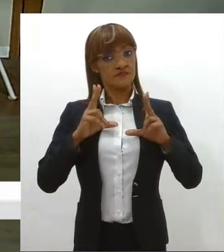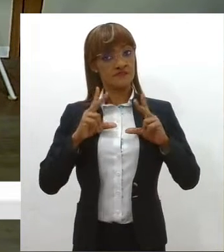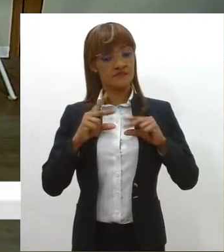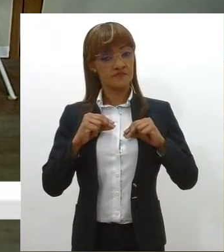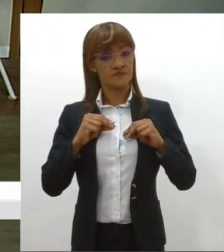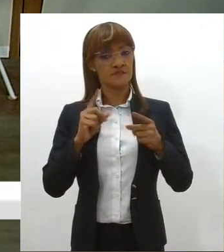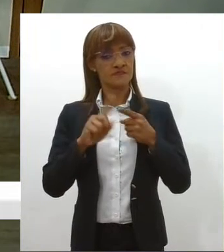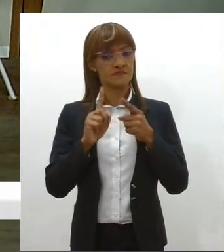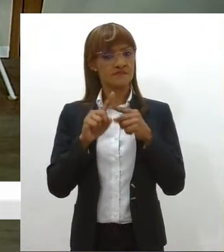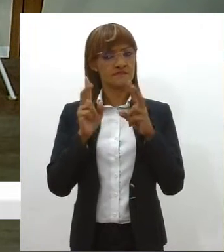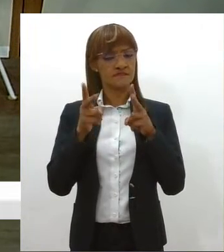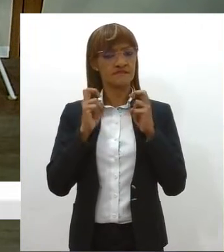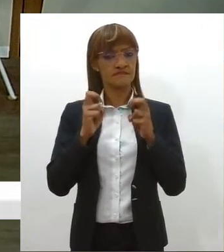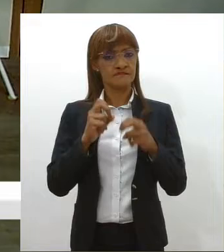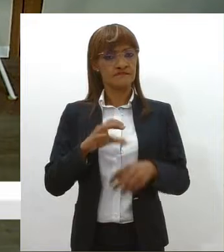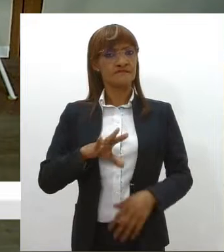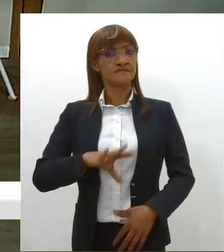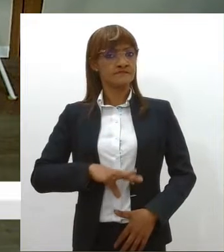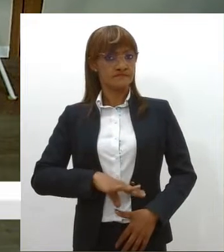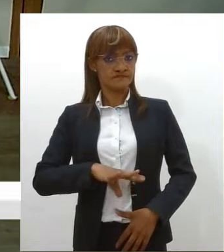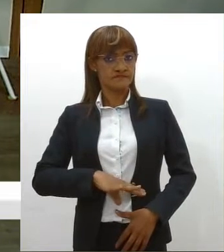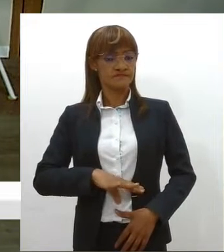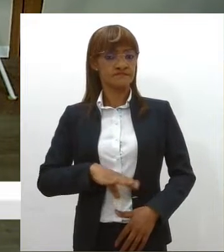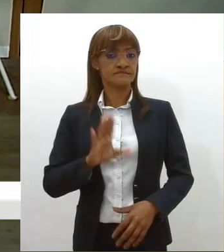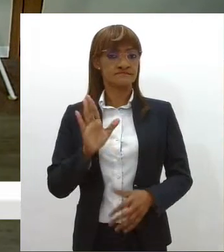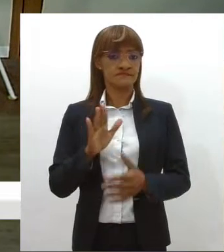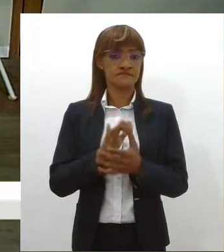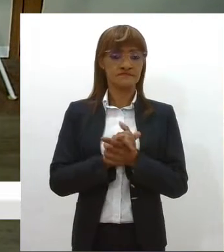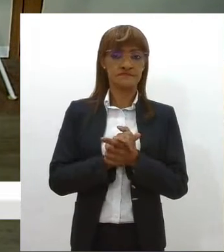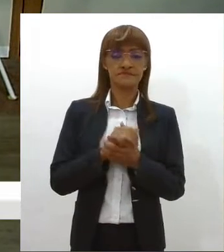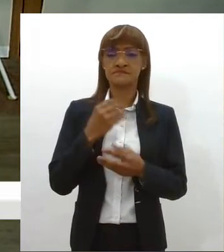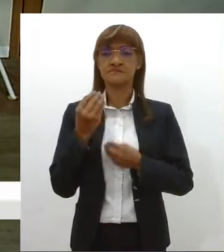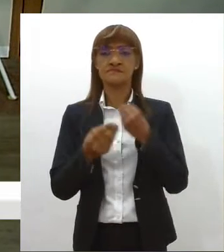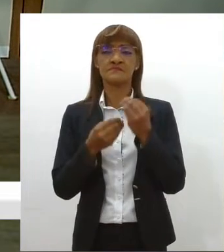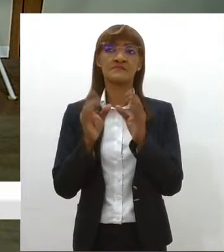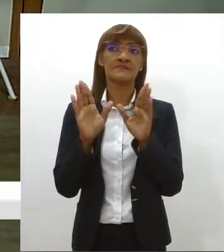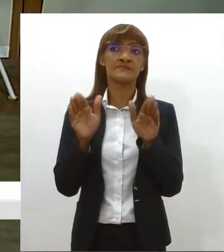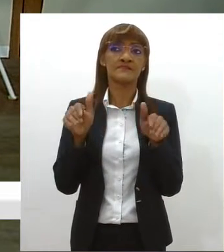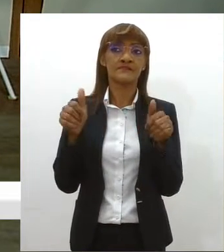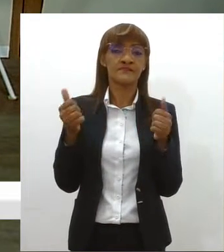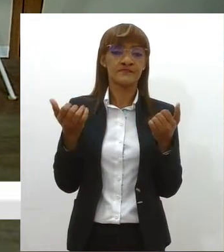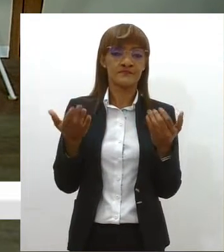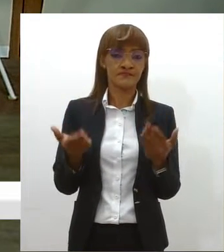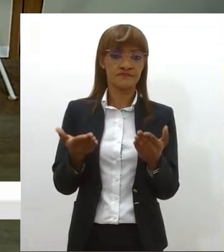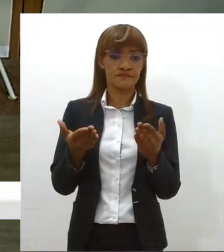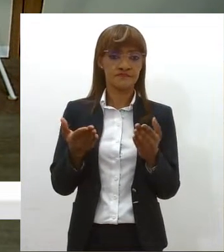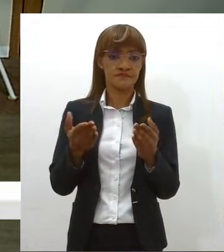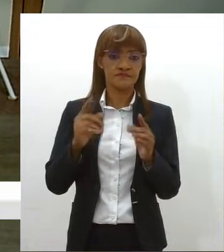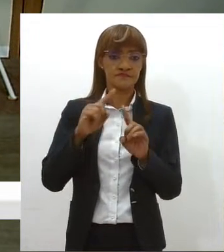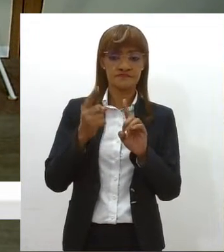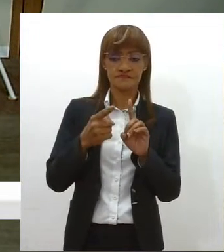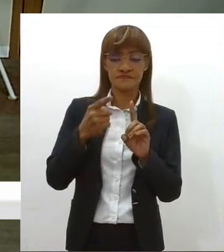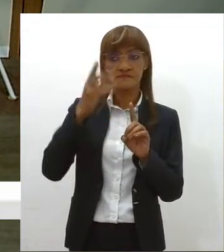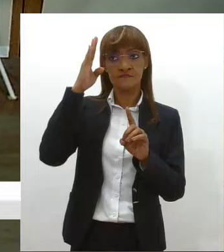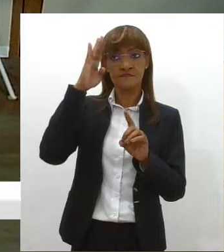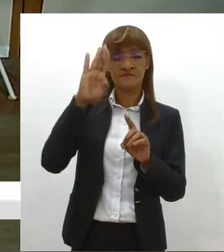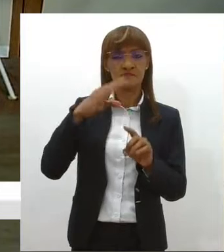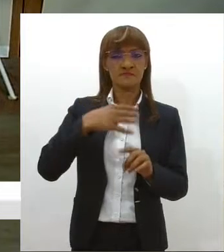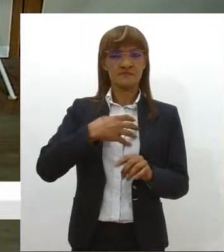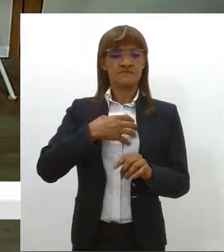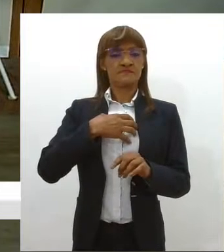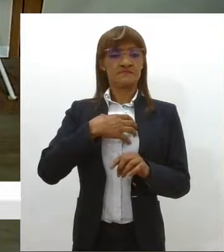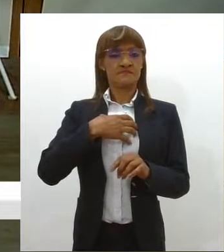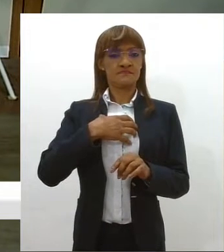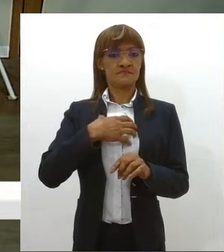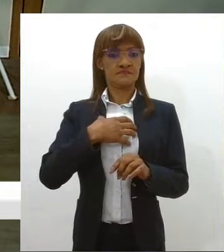alterações no ciclo menstrual, no sistema reprodutivo. Quais são, né, os principais sintomas aí de que a